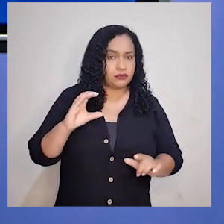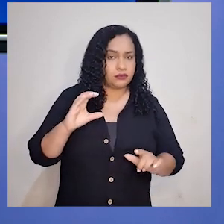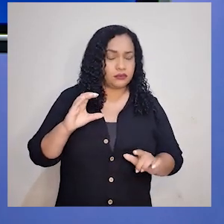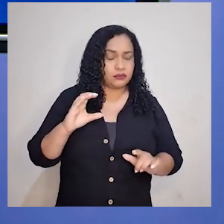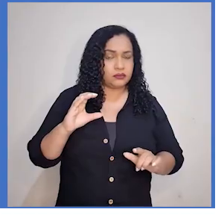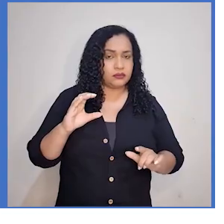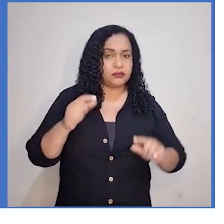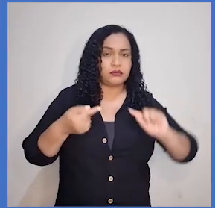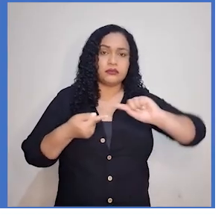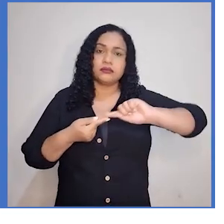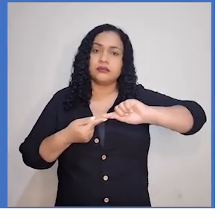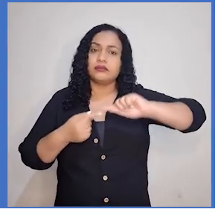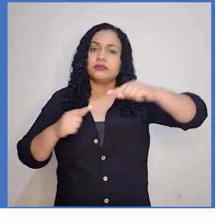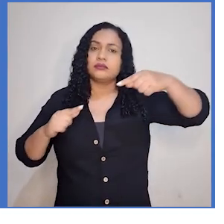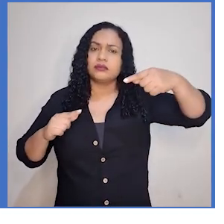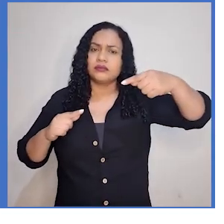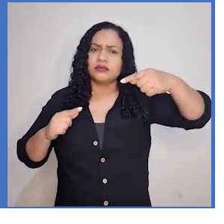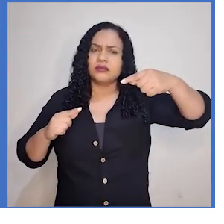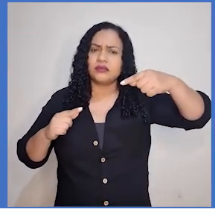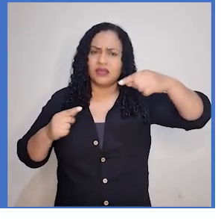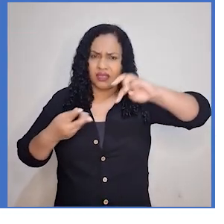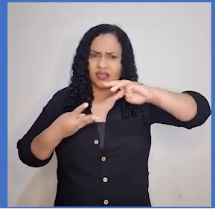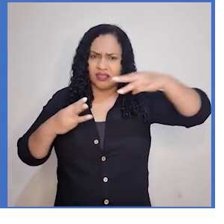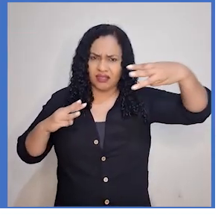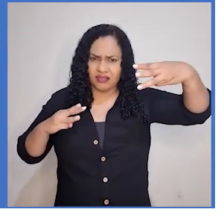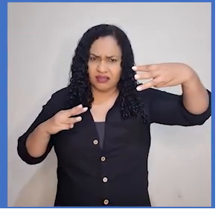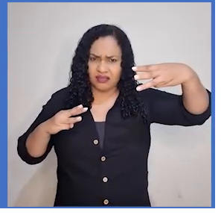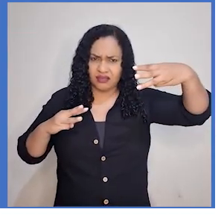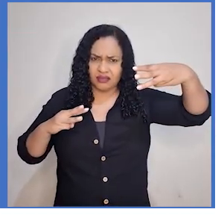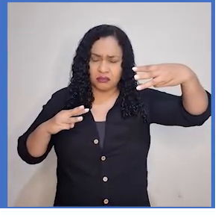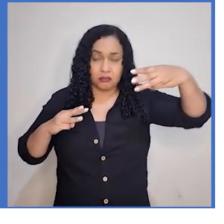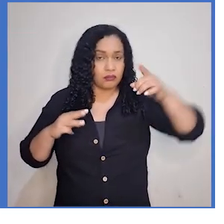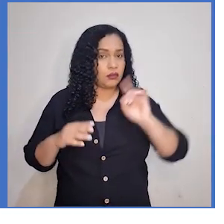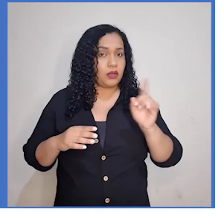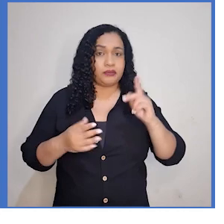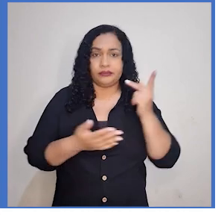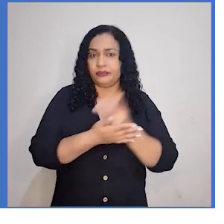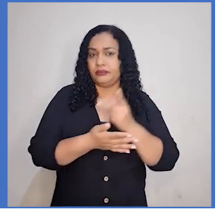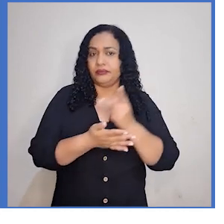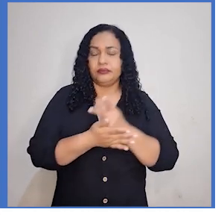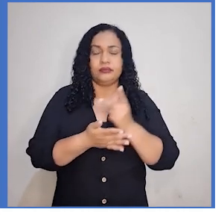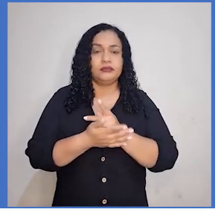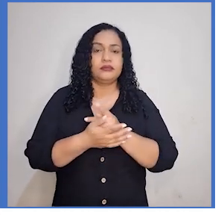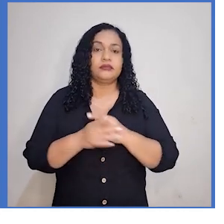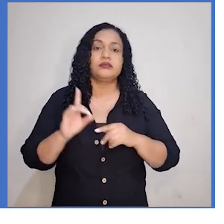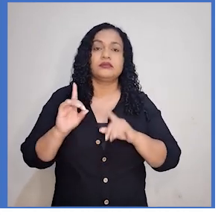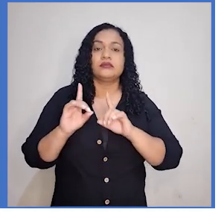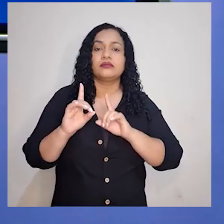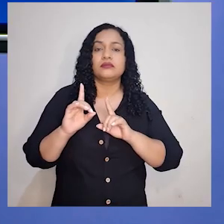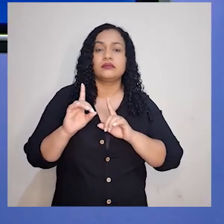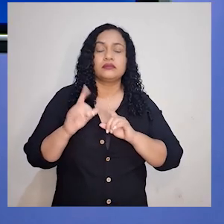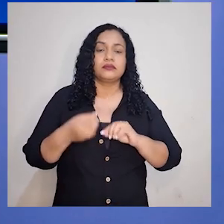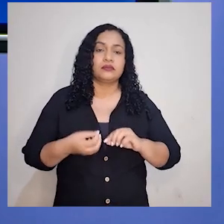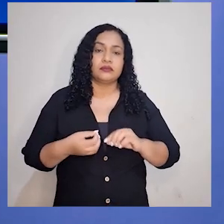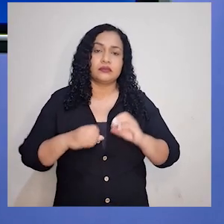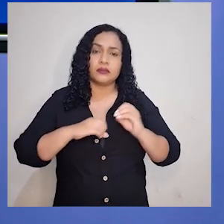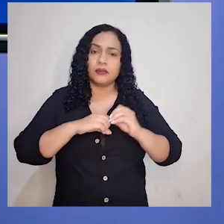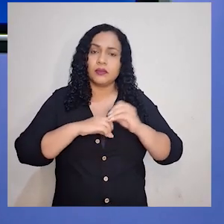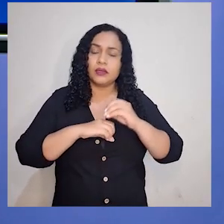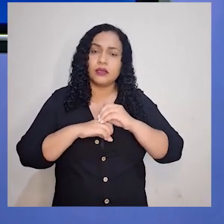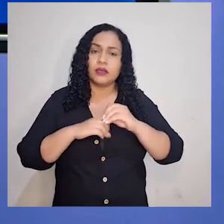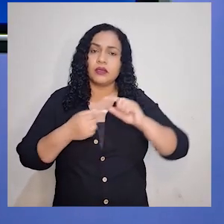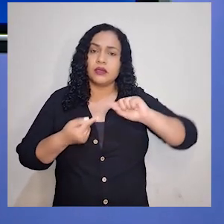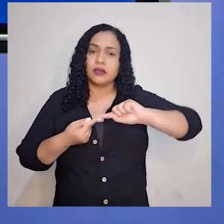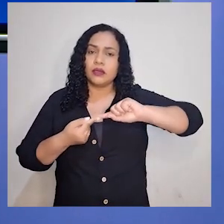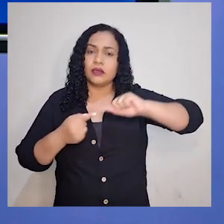Letra C. A molécula de RNA é uma tripla hélice? São 3 fitas? Não, está errado. Letra D.